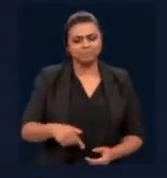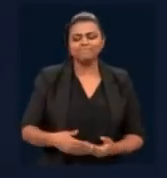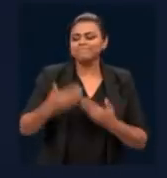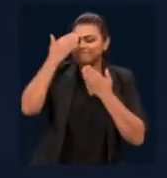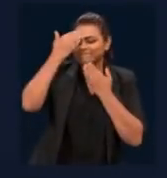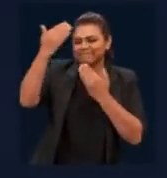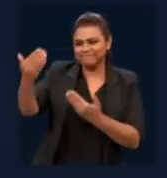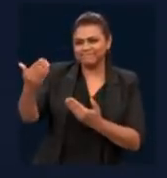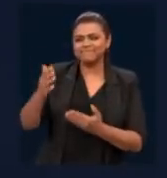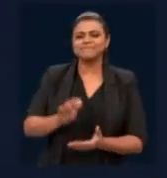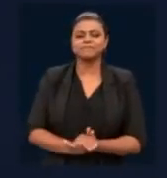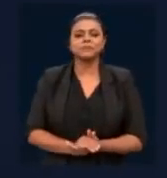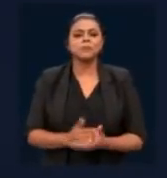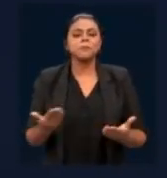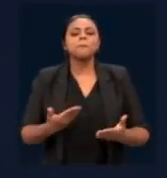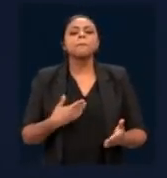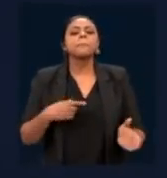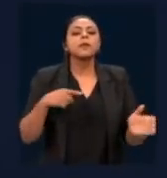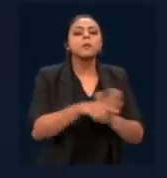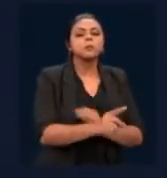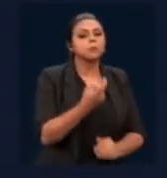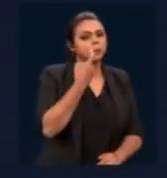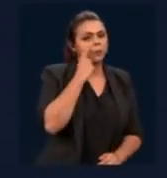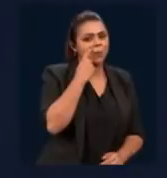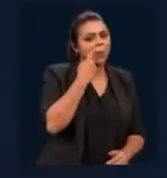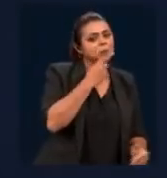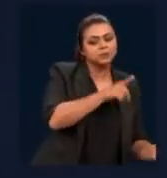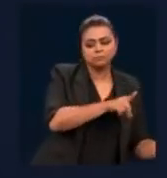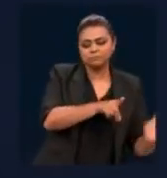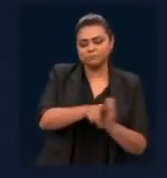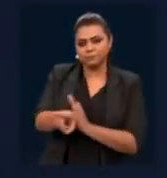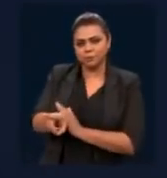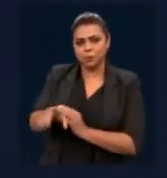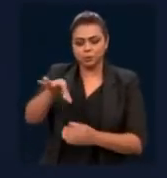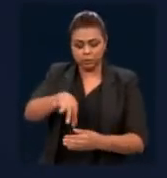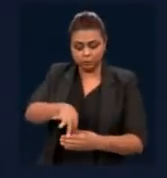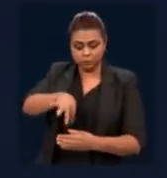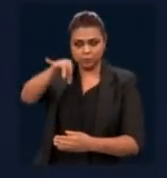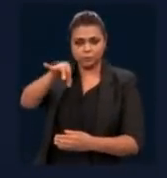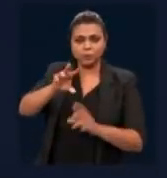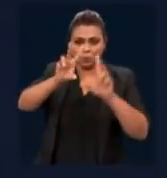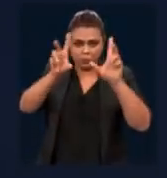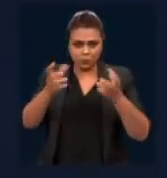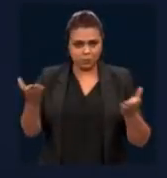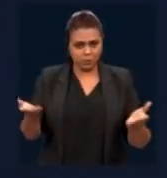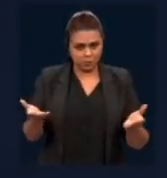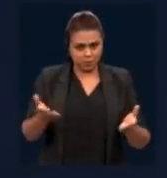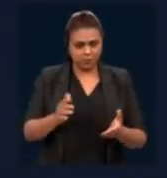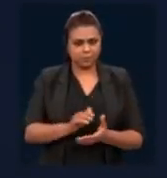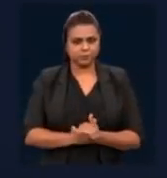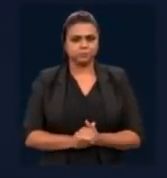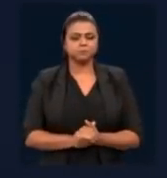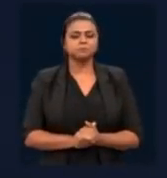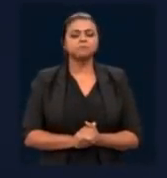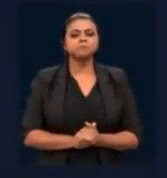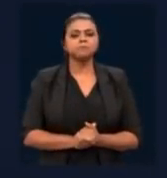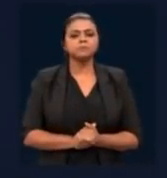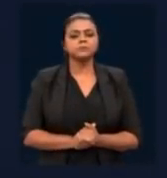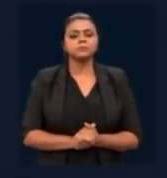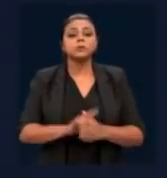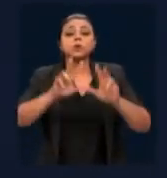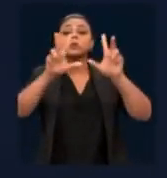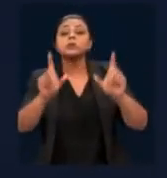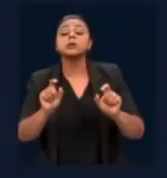quem pergunta agora é rose de freitas eu já sorteio aqui o tema da sua pergunta à candidata me ver aqui o